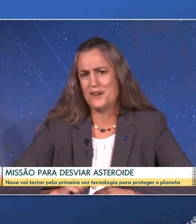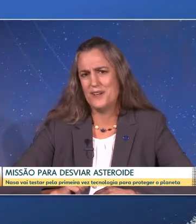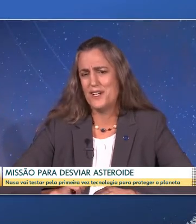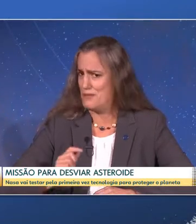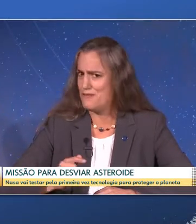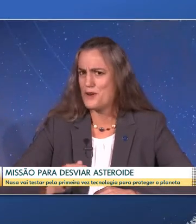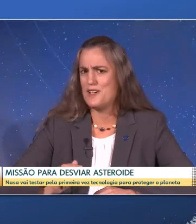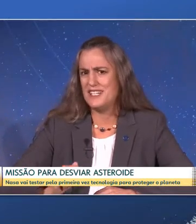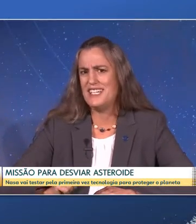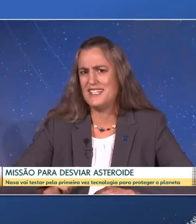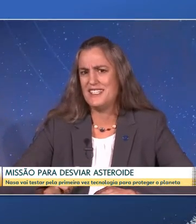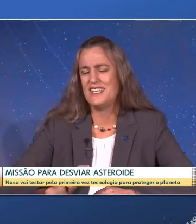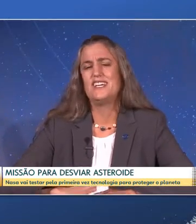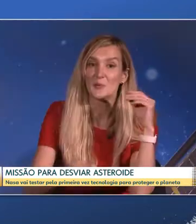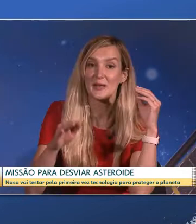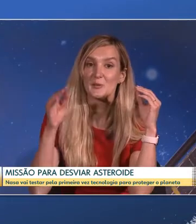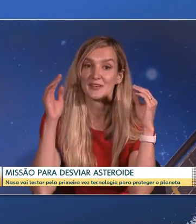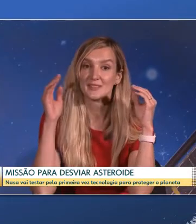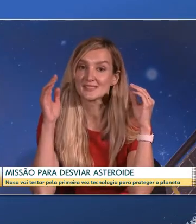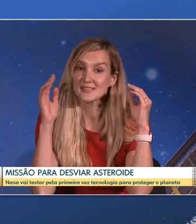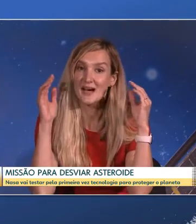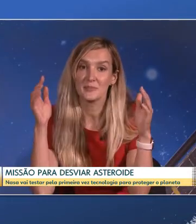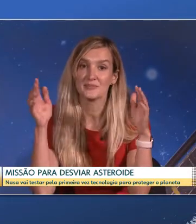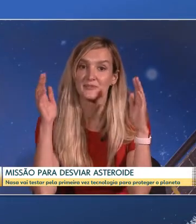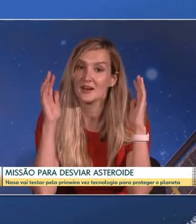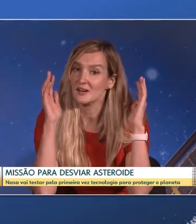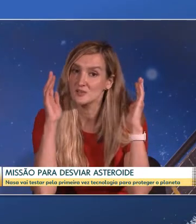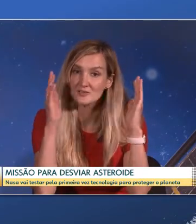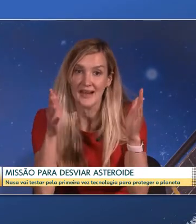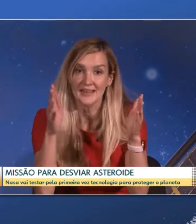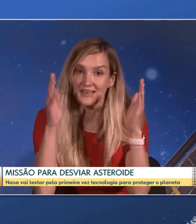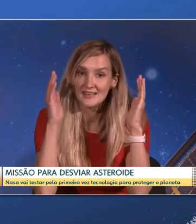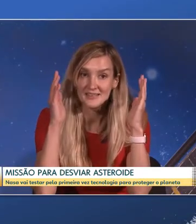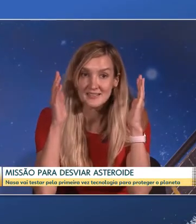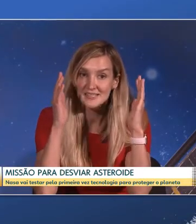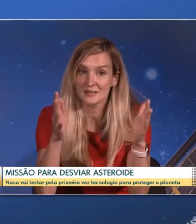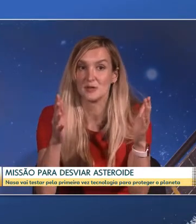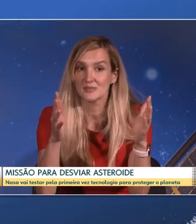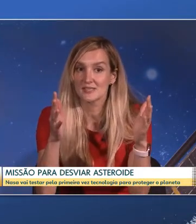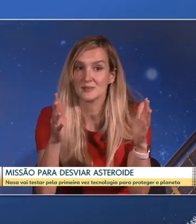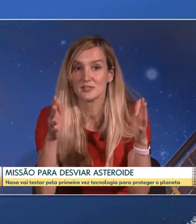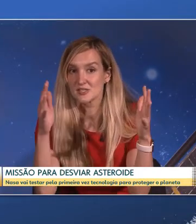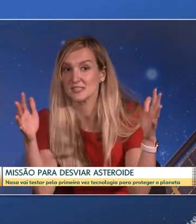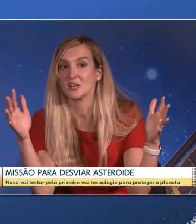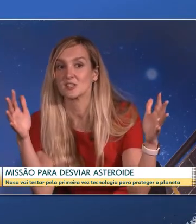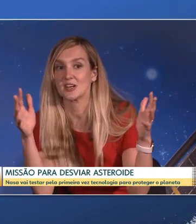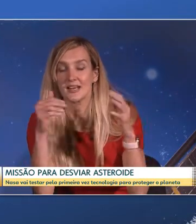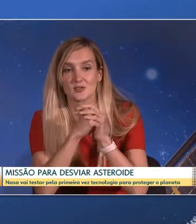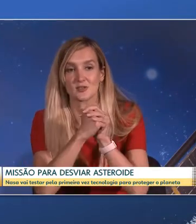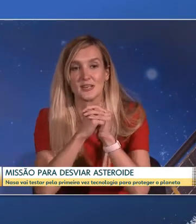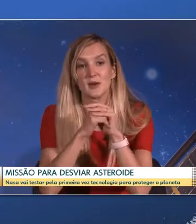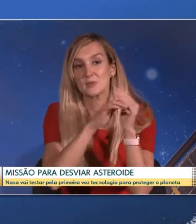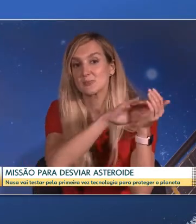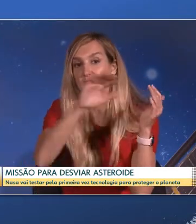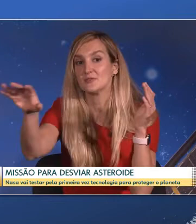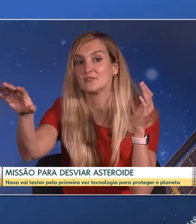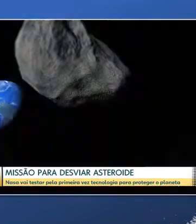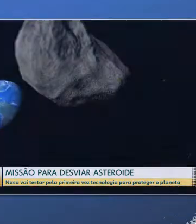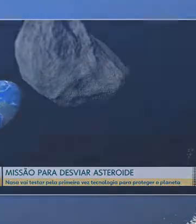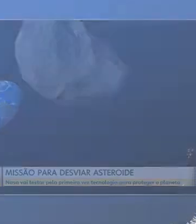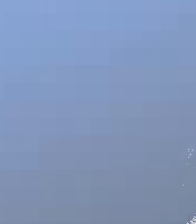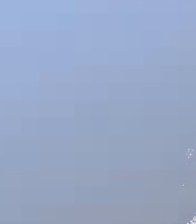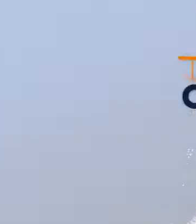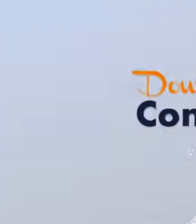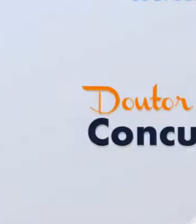compreendam o que tem de muito grande nesse universo e para que você saiba e se prepare para os concursos que virão. Tá